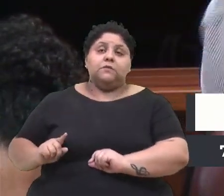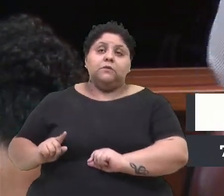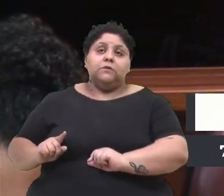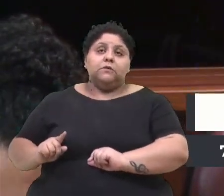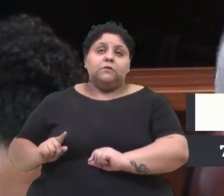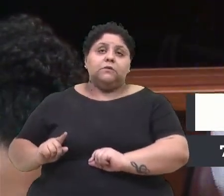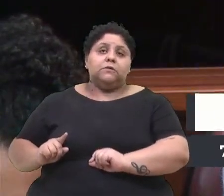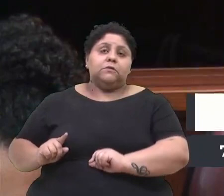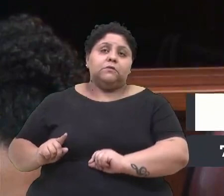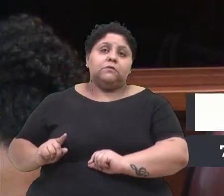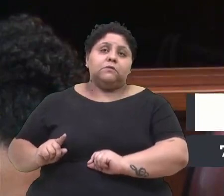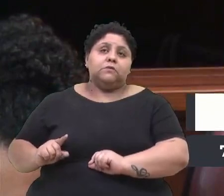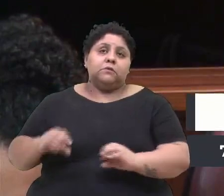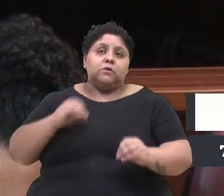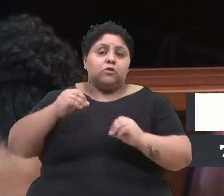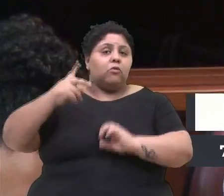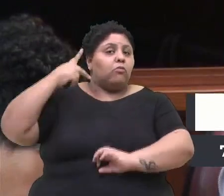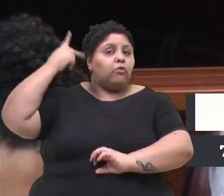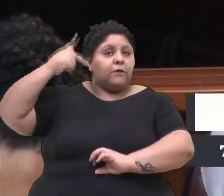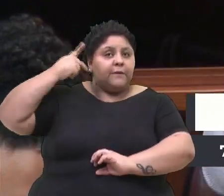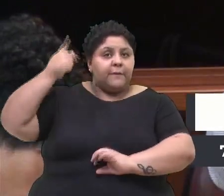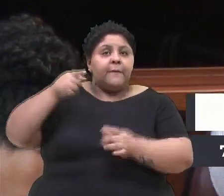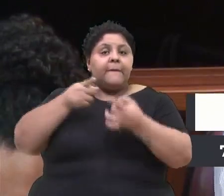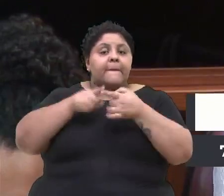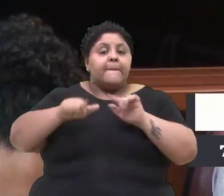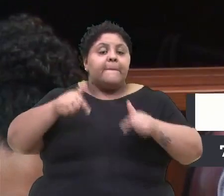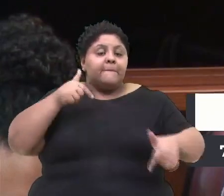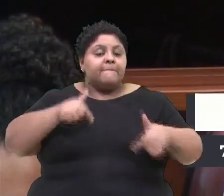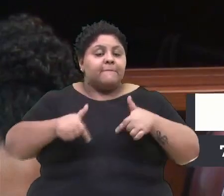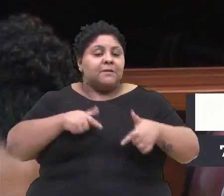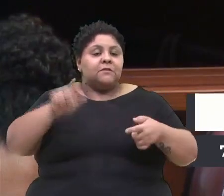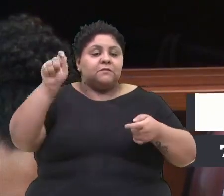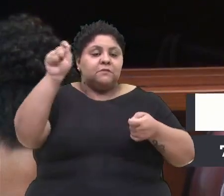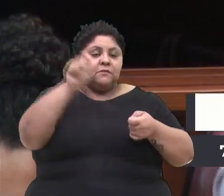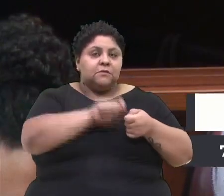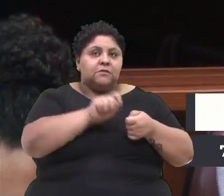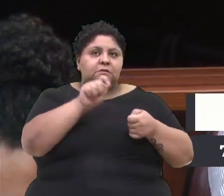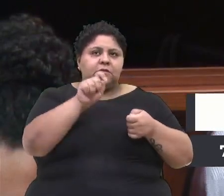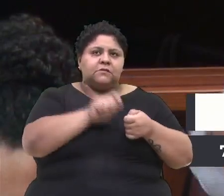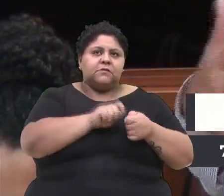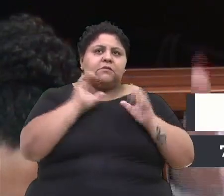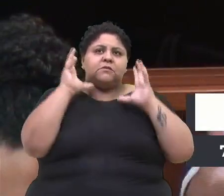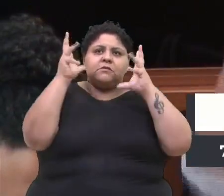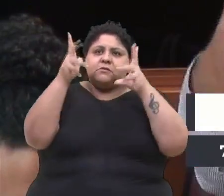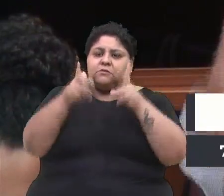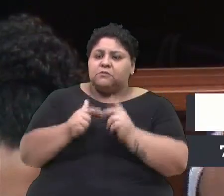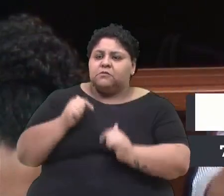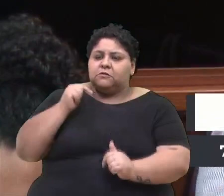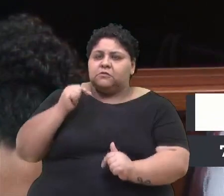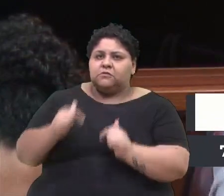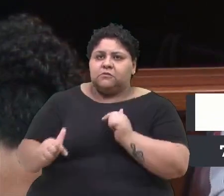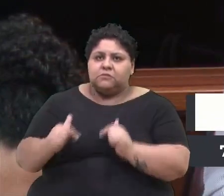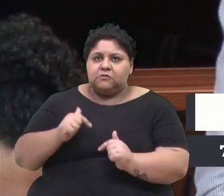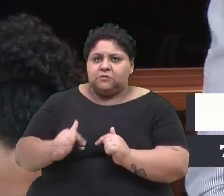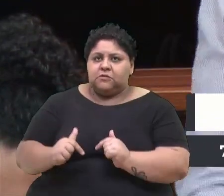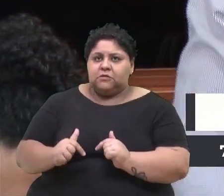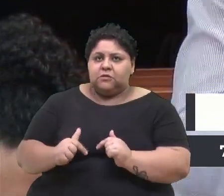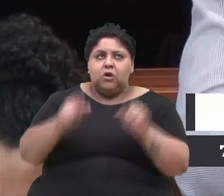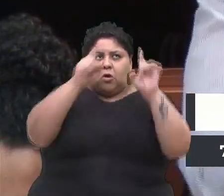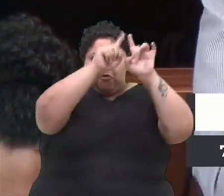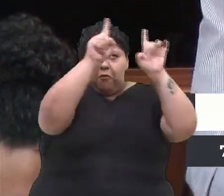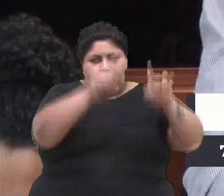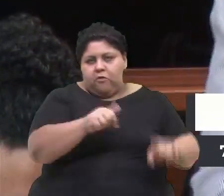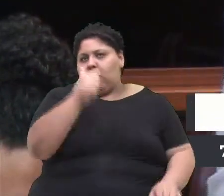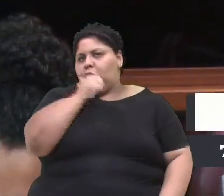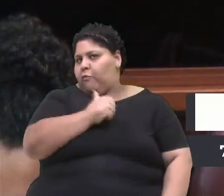da condução de políticas, mas o trabalho ele é feito e todos os trabalhadores e as trabalhadoras